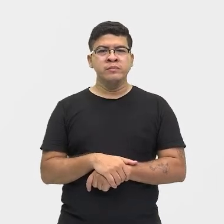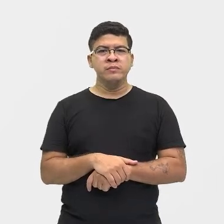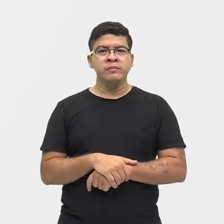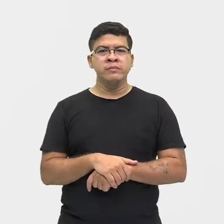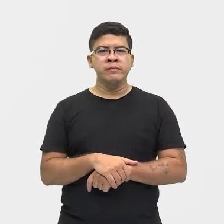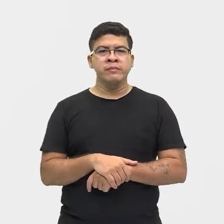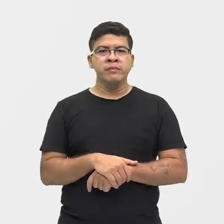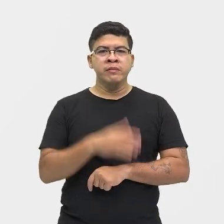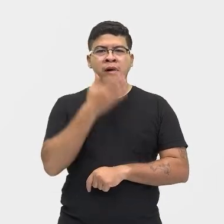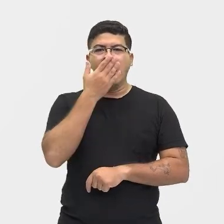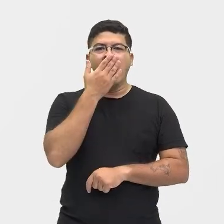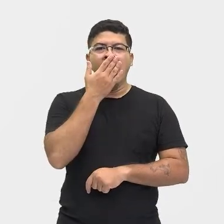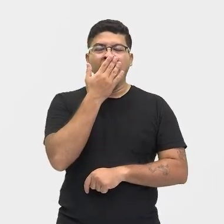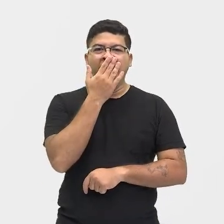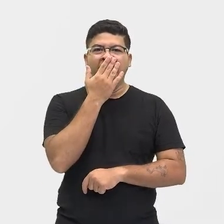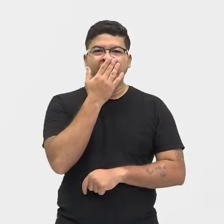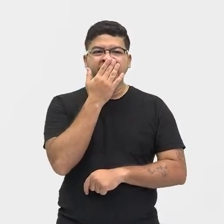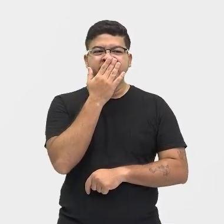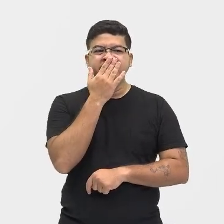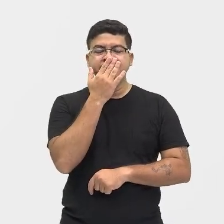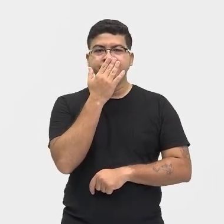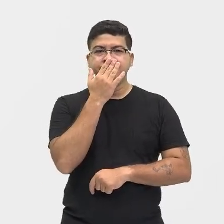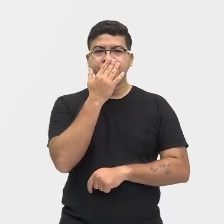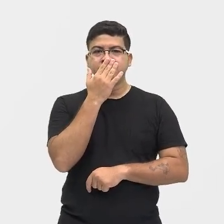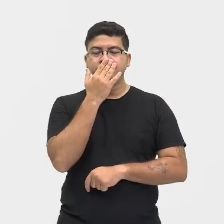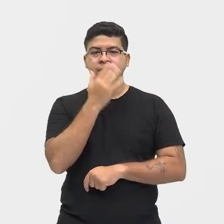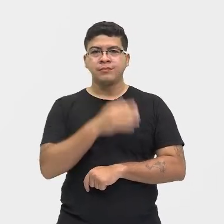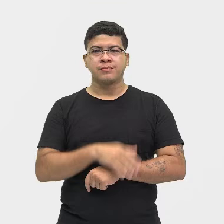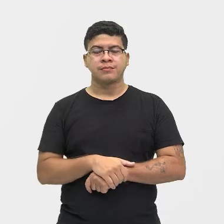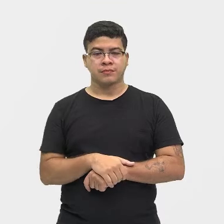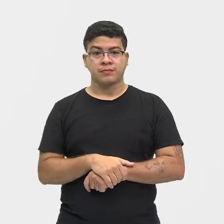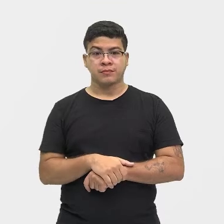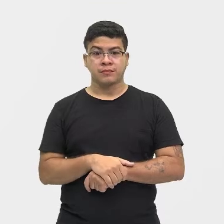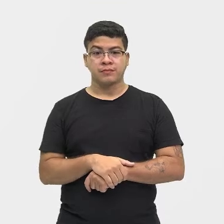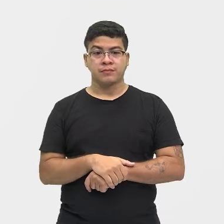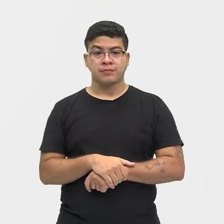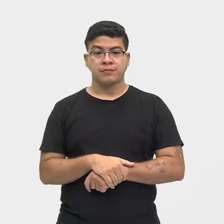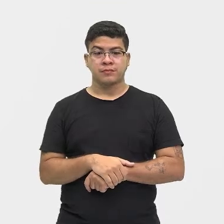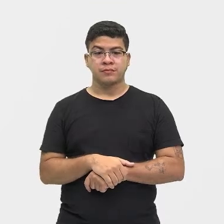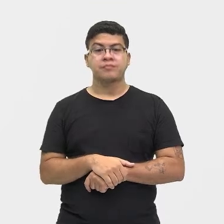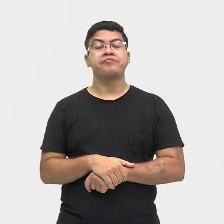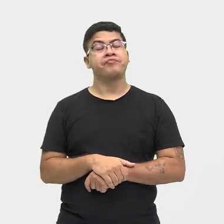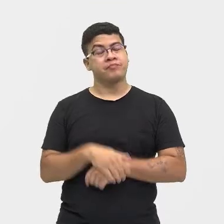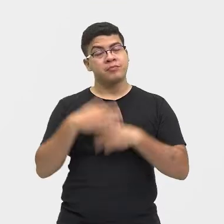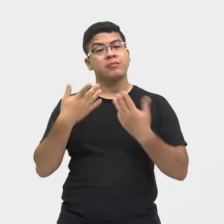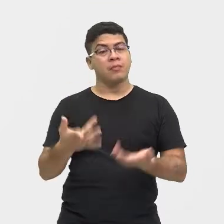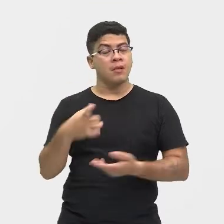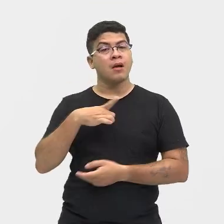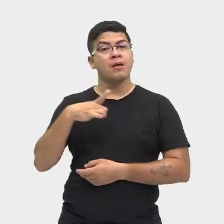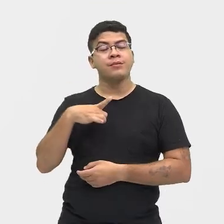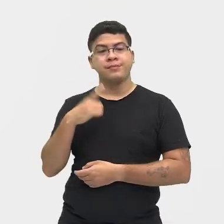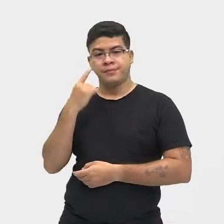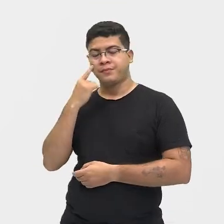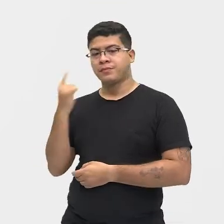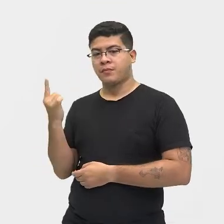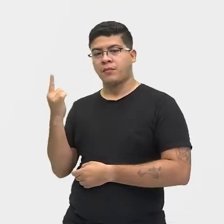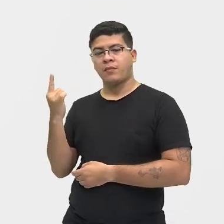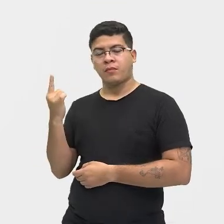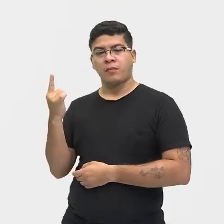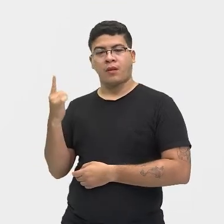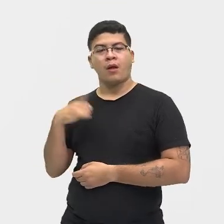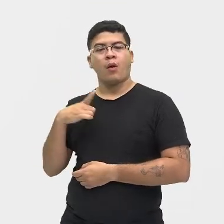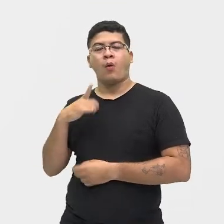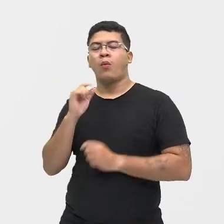propil, mais a palavra amina, que a amina tem ali o NH2